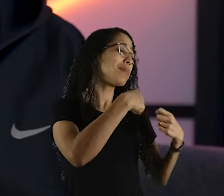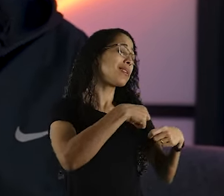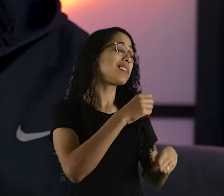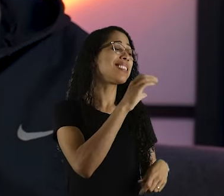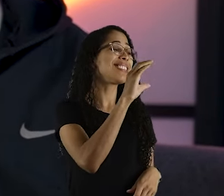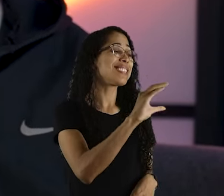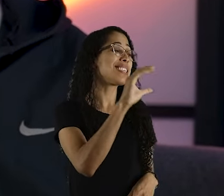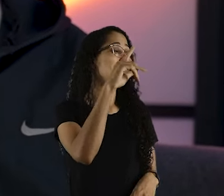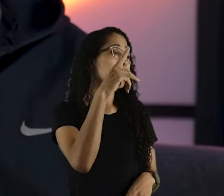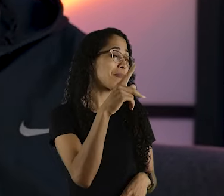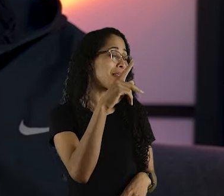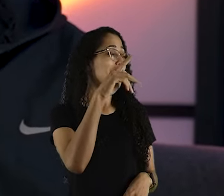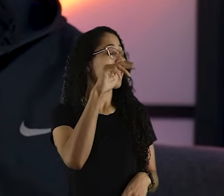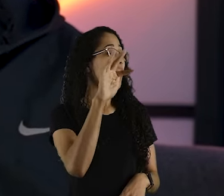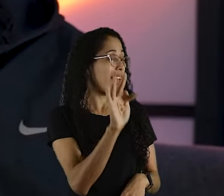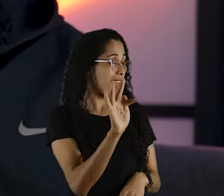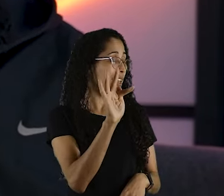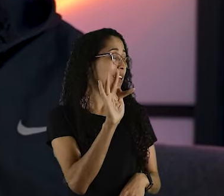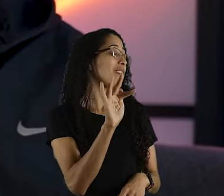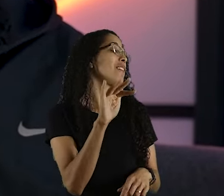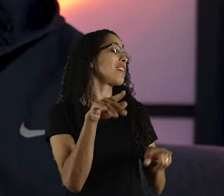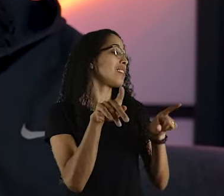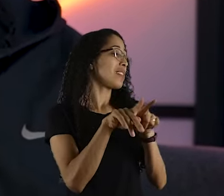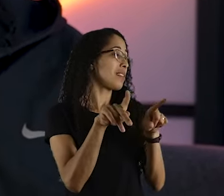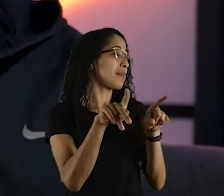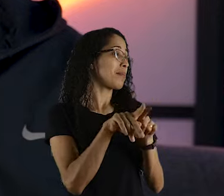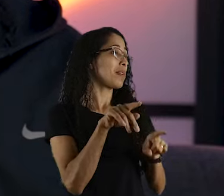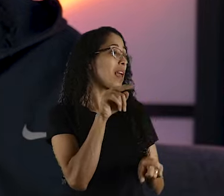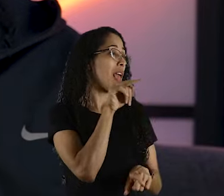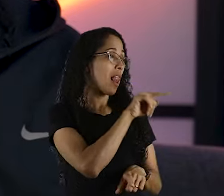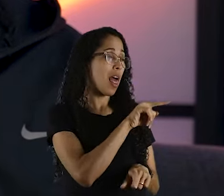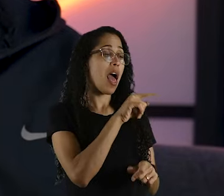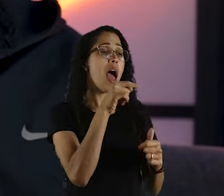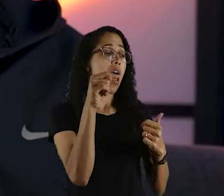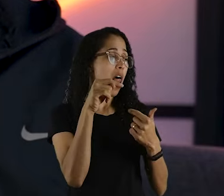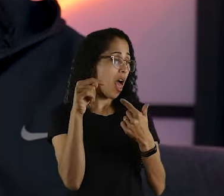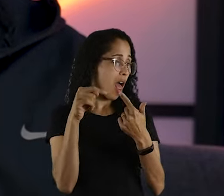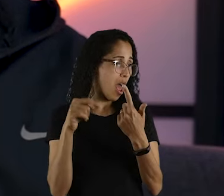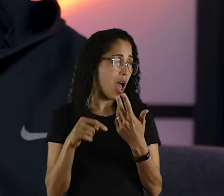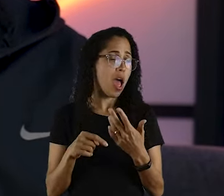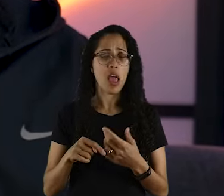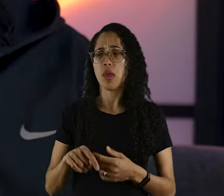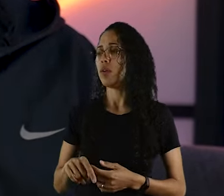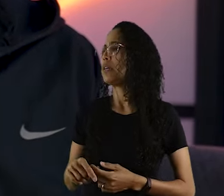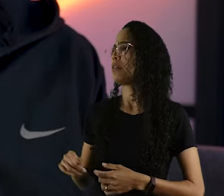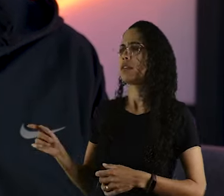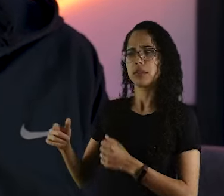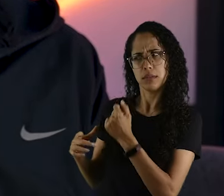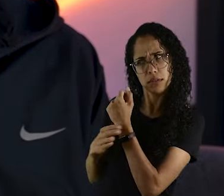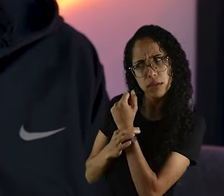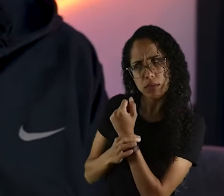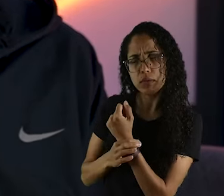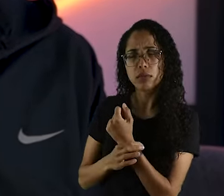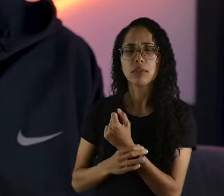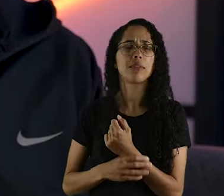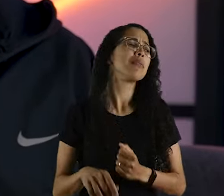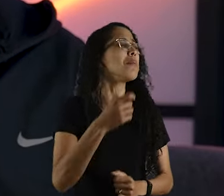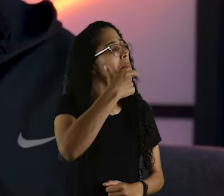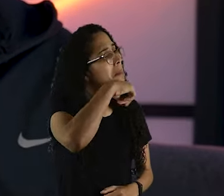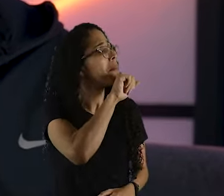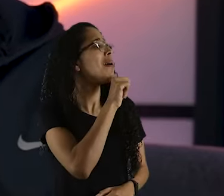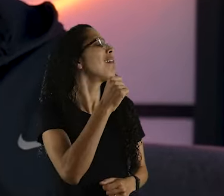que inscrever a senhora, também tem que inscrever na financeira. E aí eu fiquei, César, isso é seguro? É mãe, é seguro.